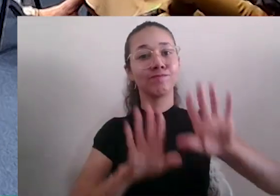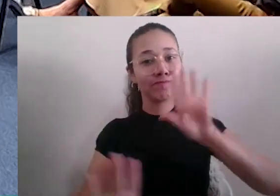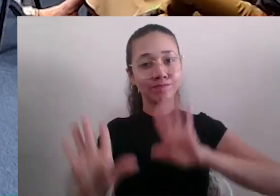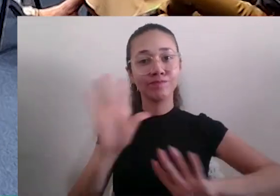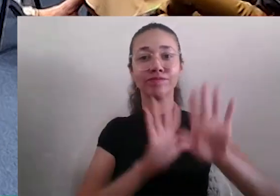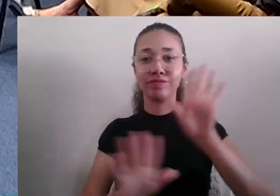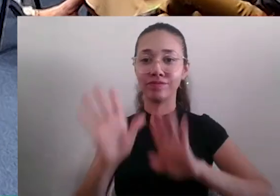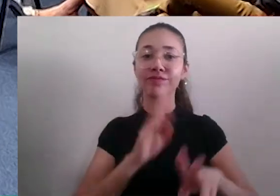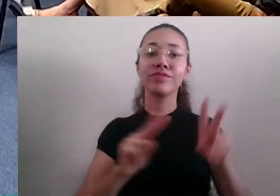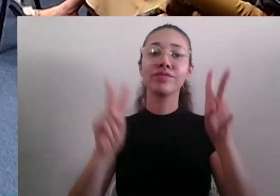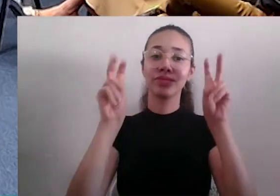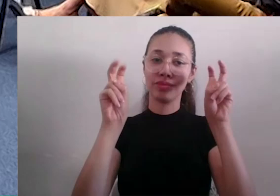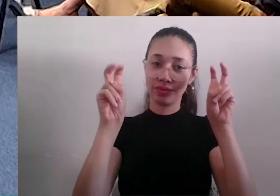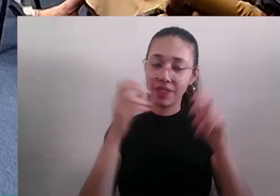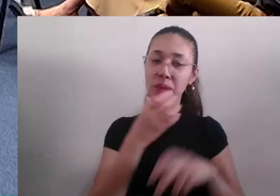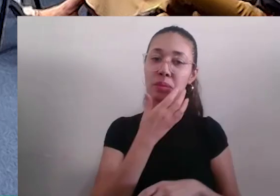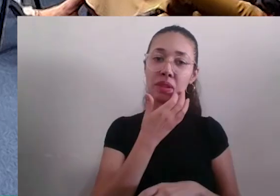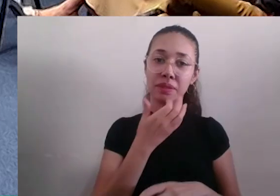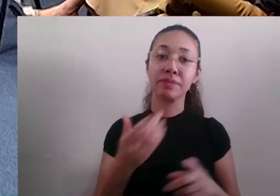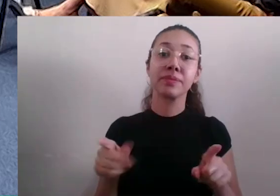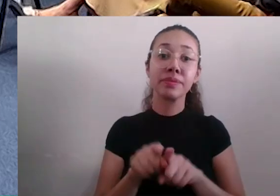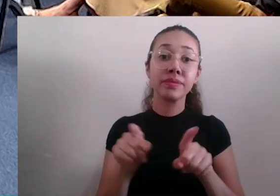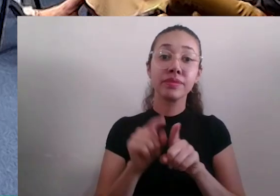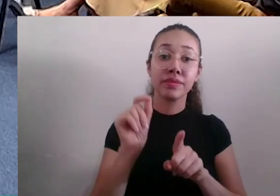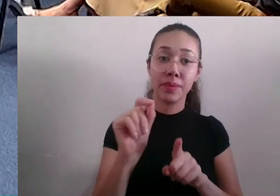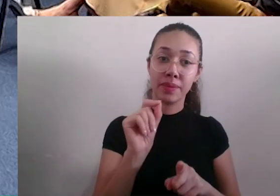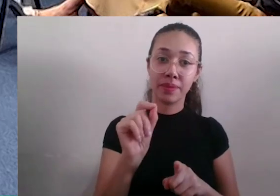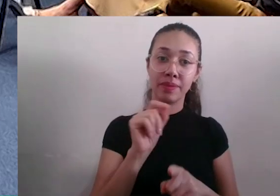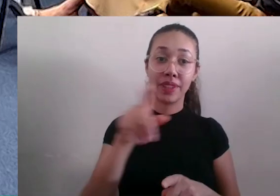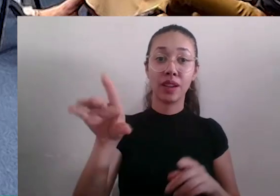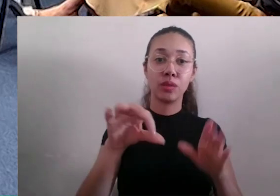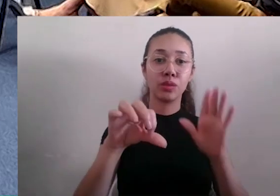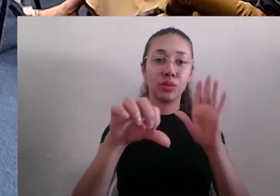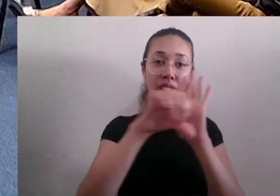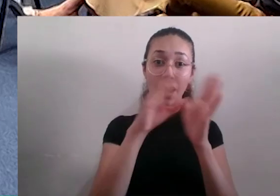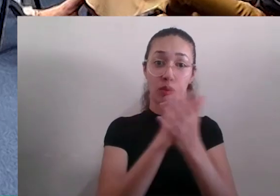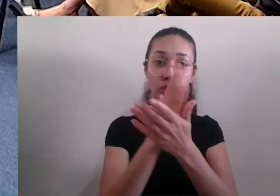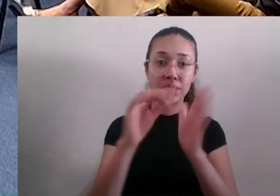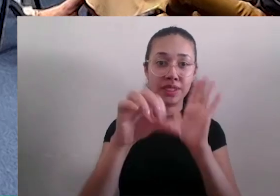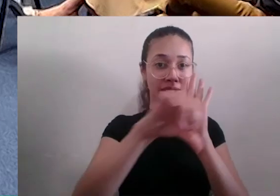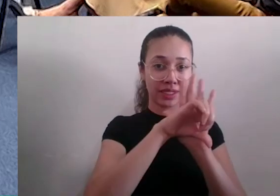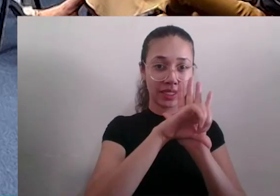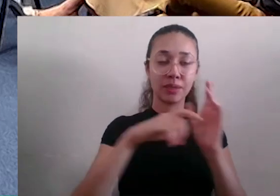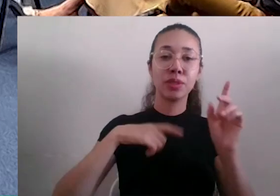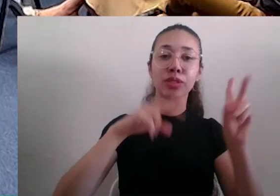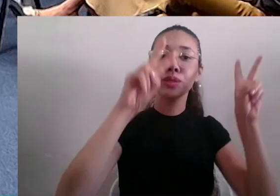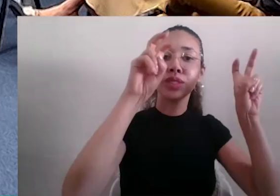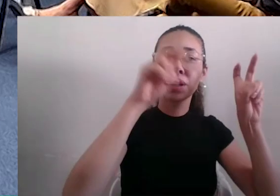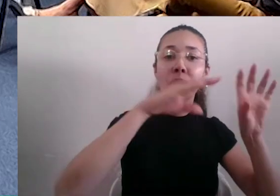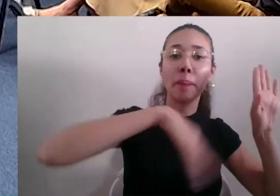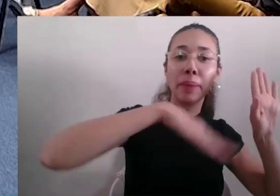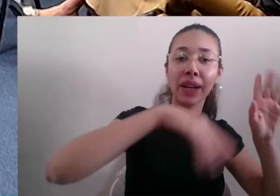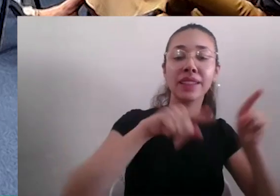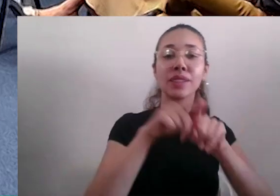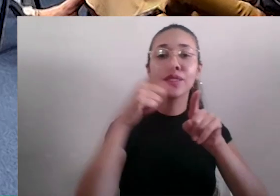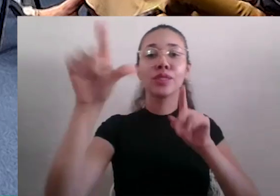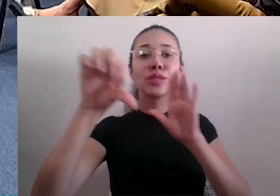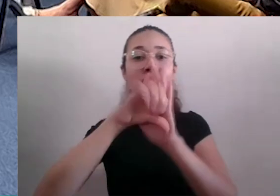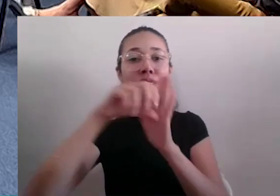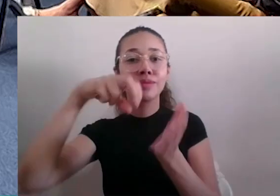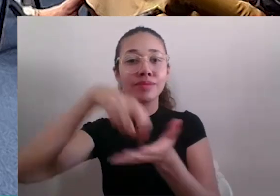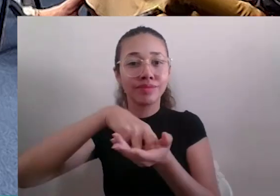né no nos no caso dos dos crimes de que a gente tratou tanto no praia quanto no Crime e Castigo eram questões já